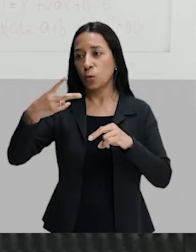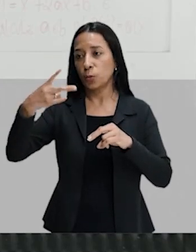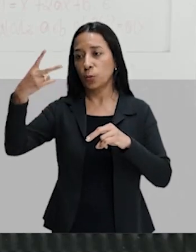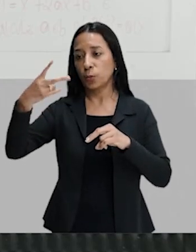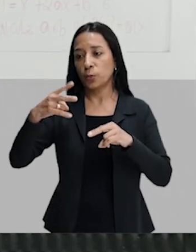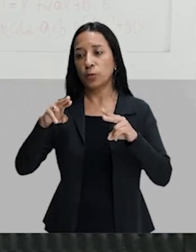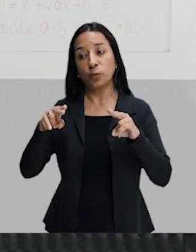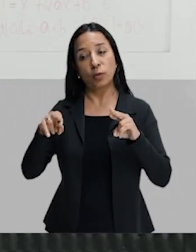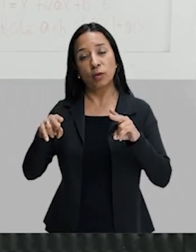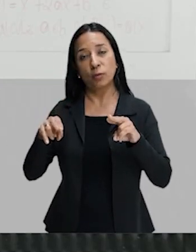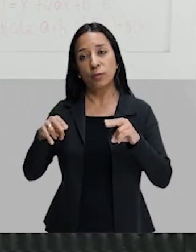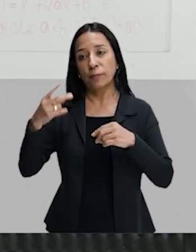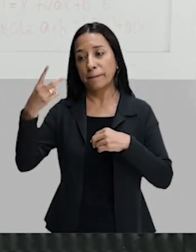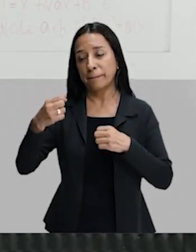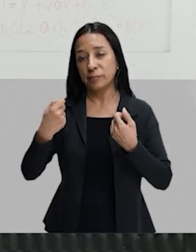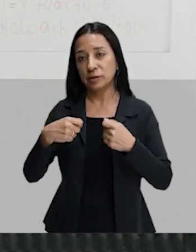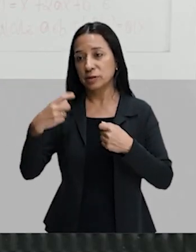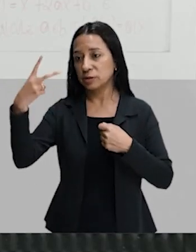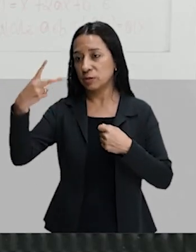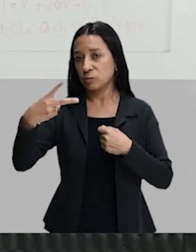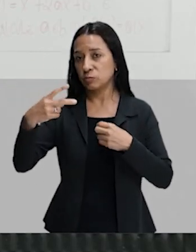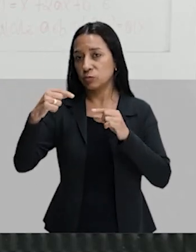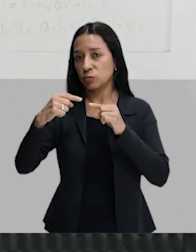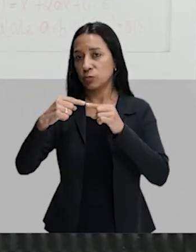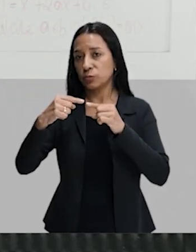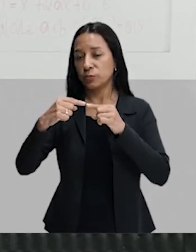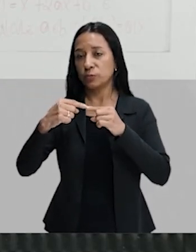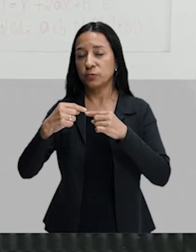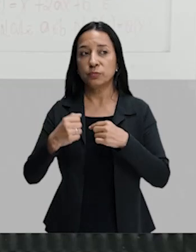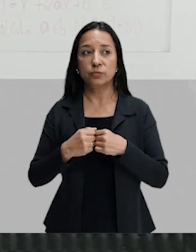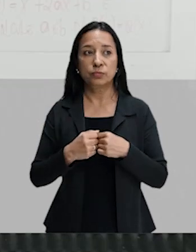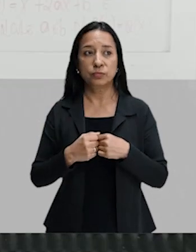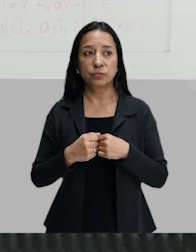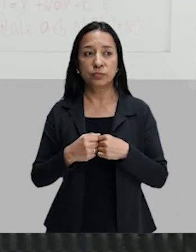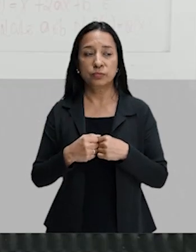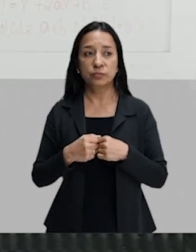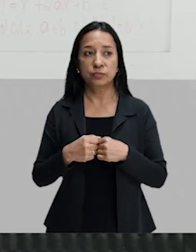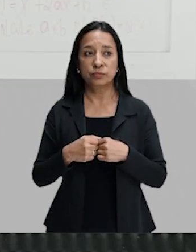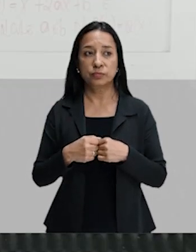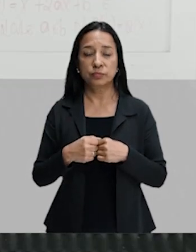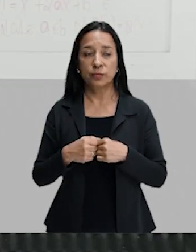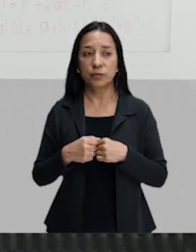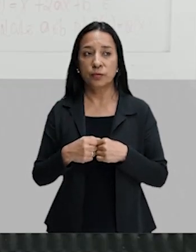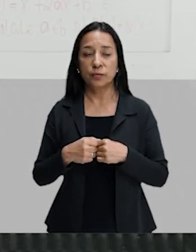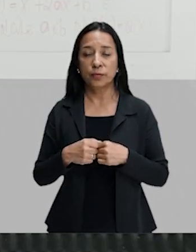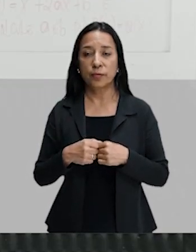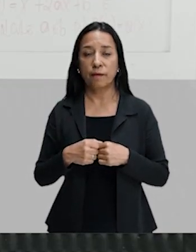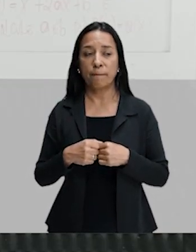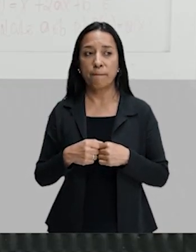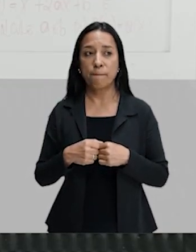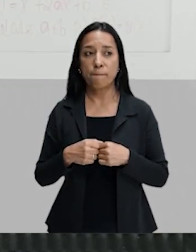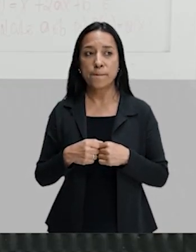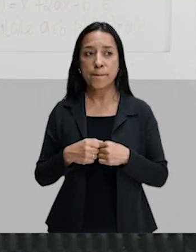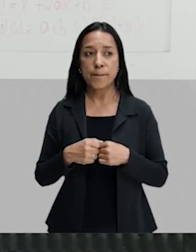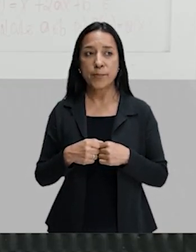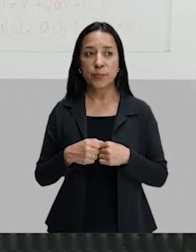mais 1. Né? Então, n mais 1 tem que ser igual a